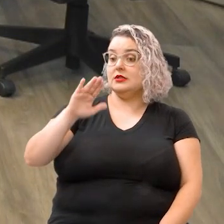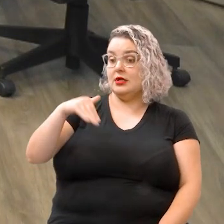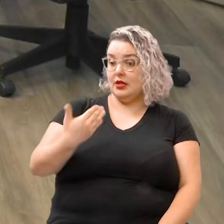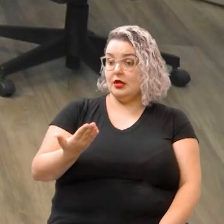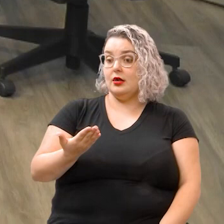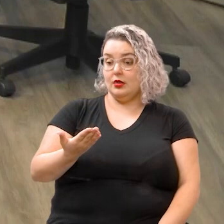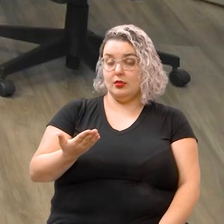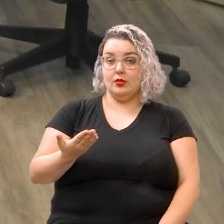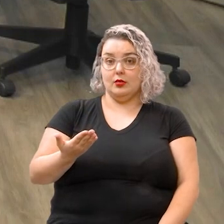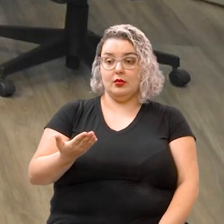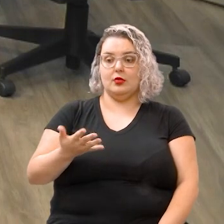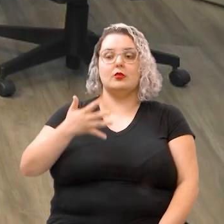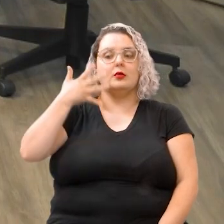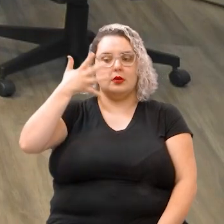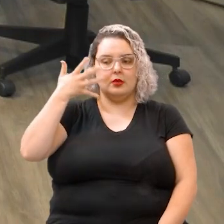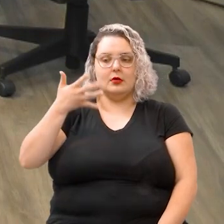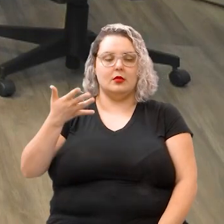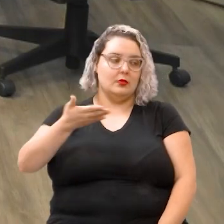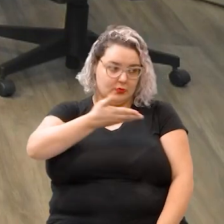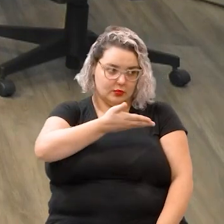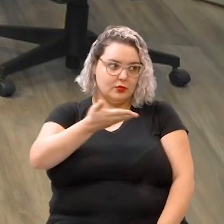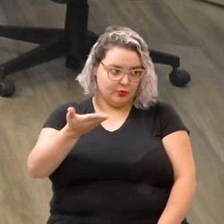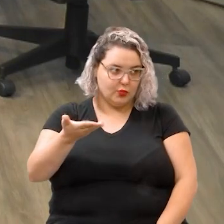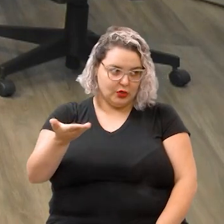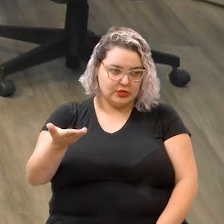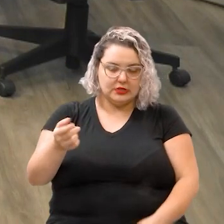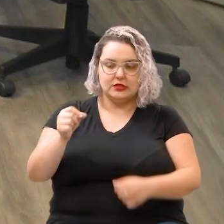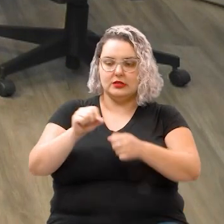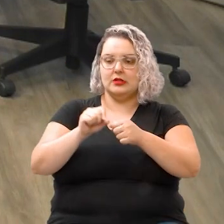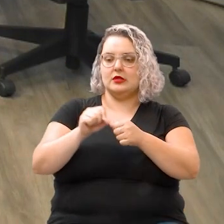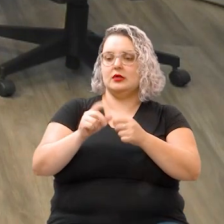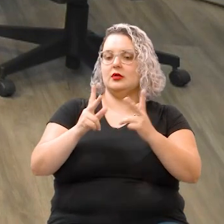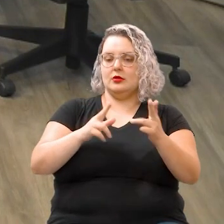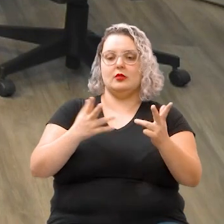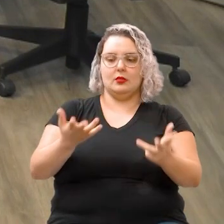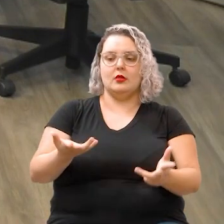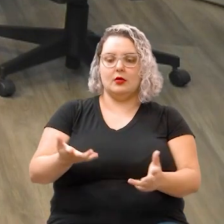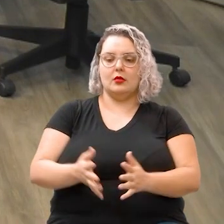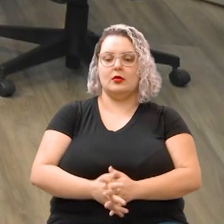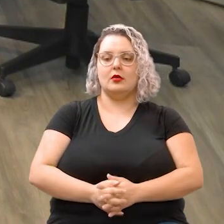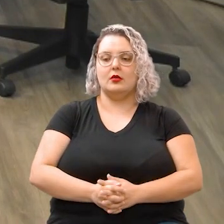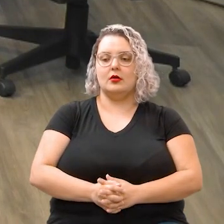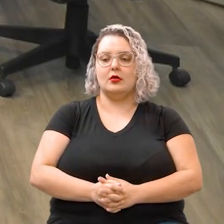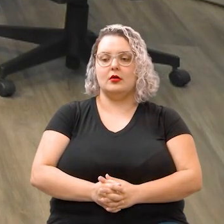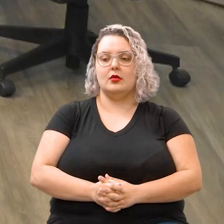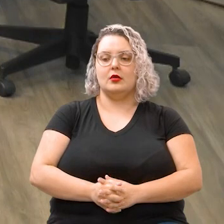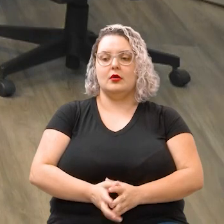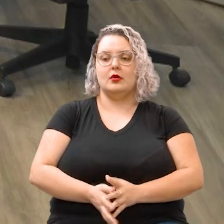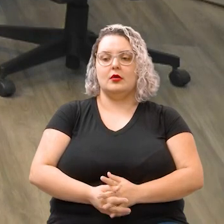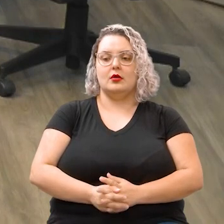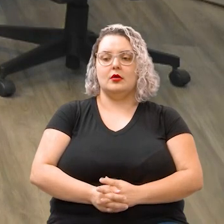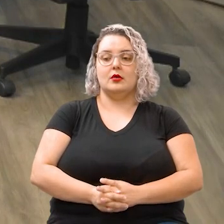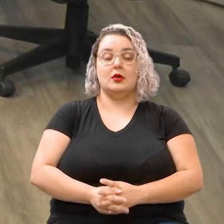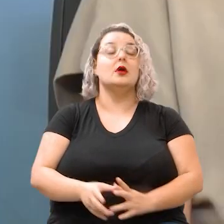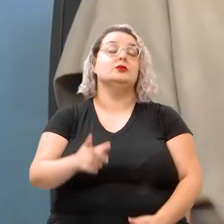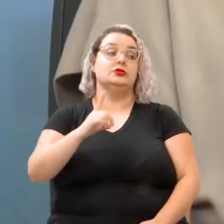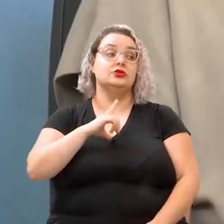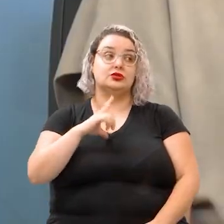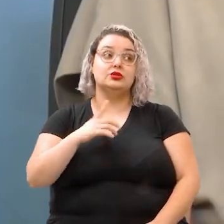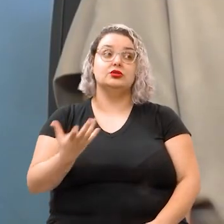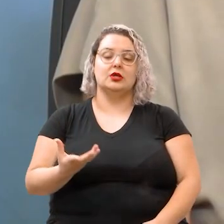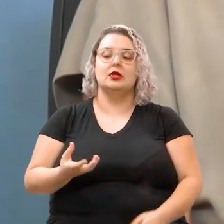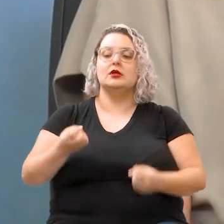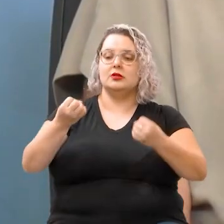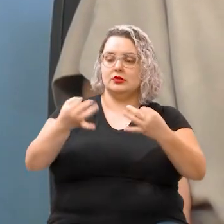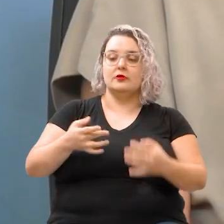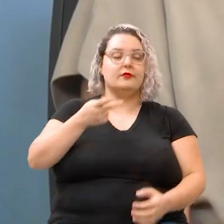gente sai para dar palestra, vocês fazem da mesma forma, mesmo modus operandi, a gente tem que passar isso.